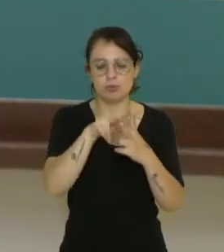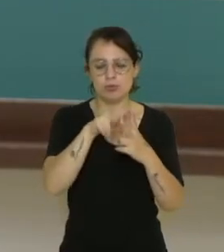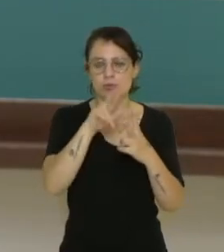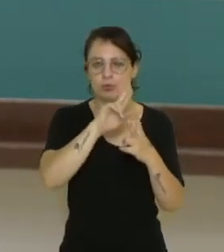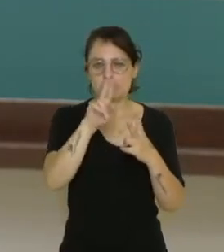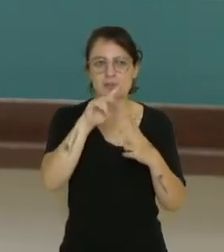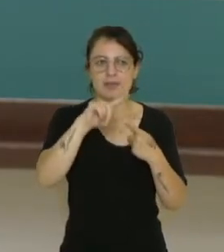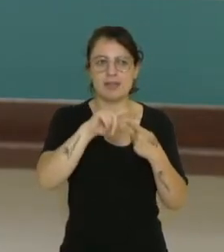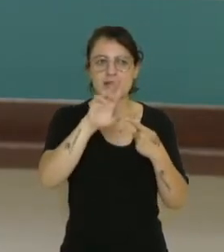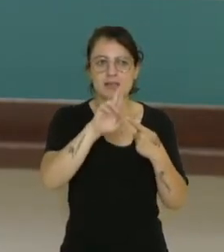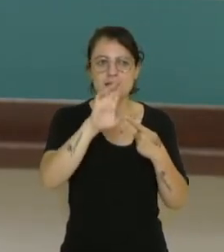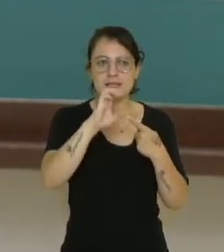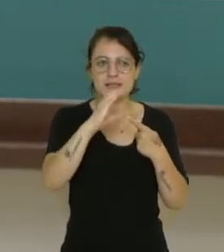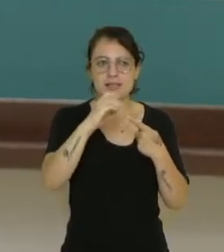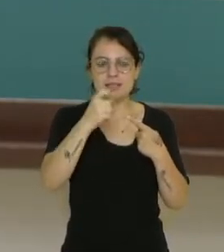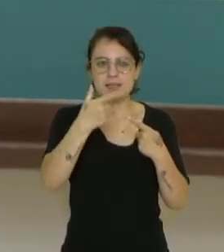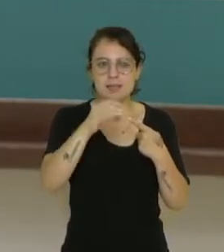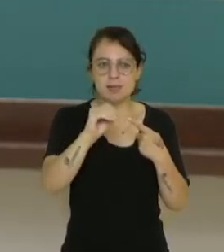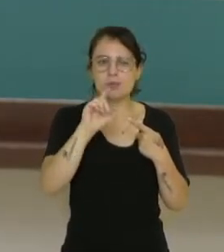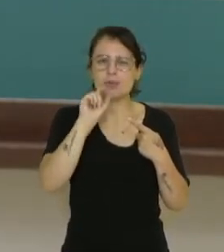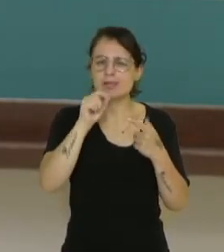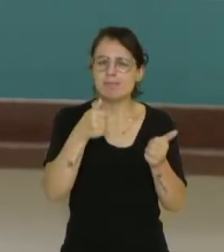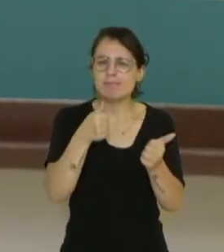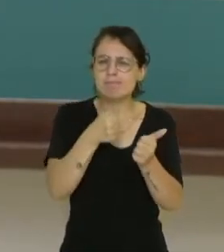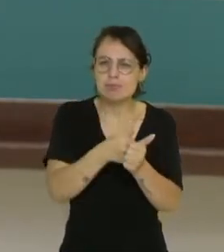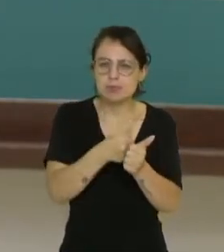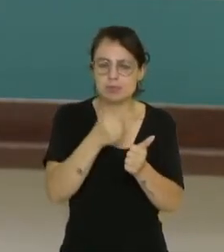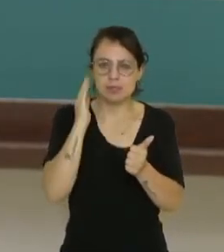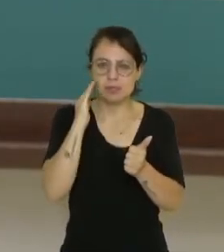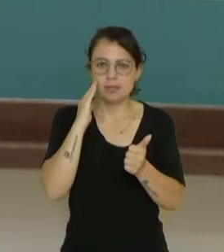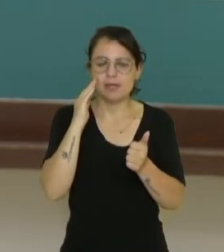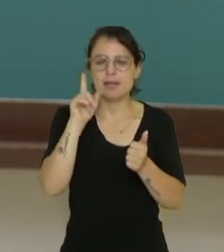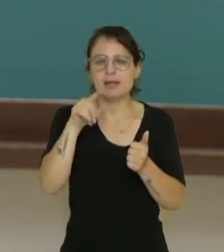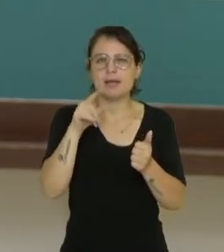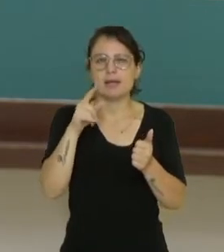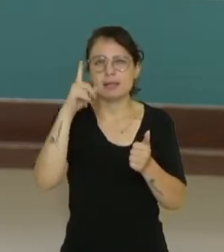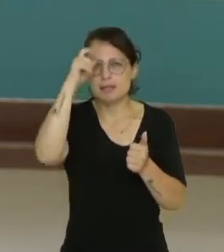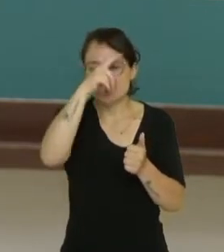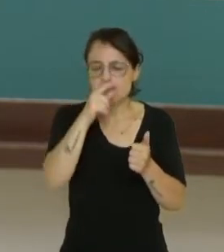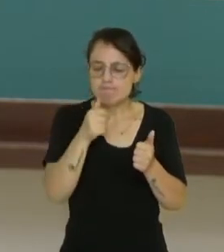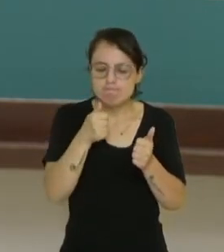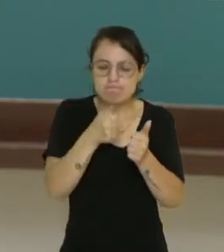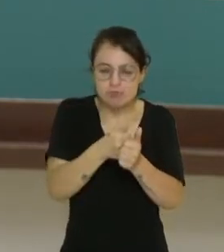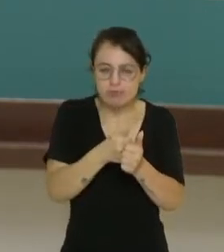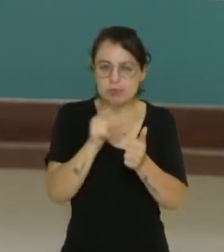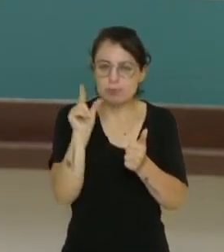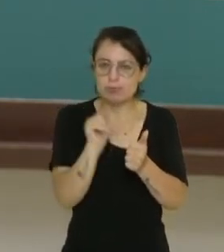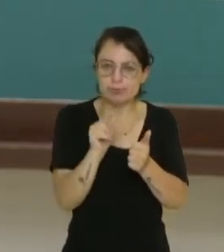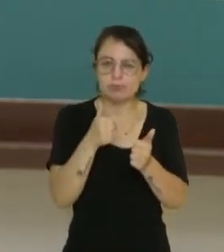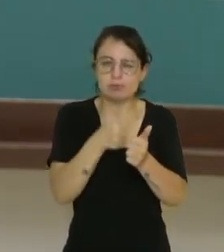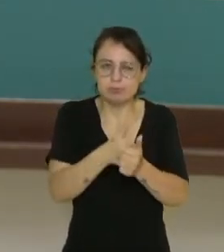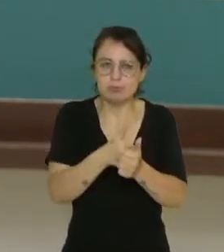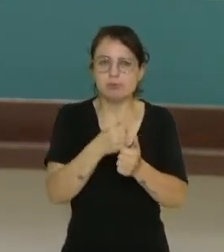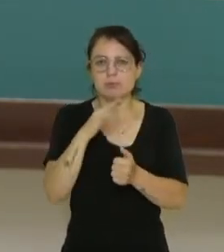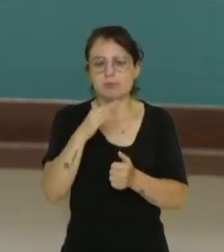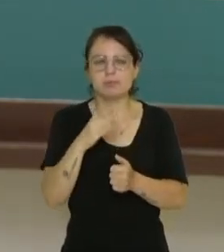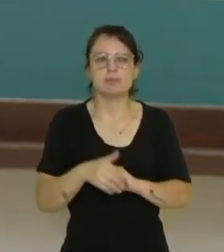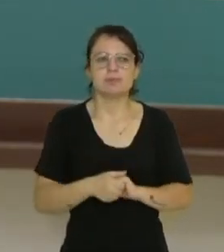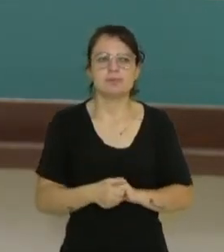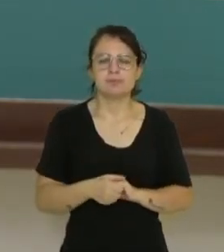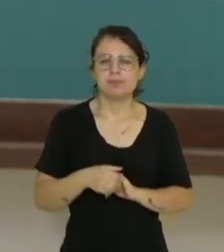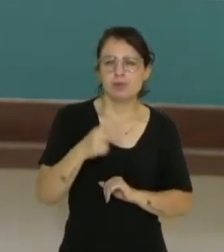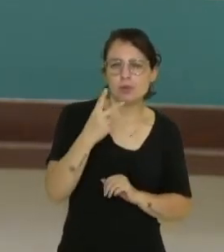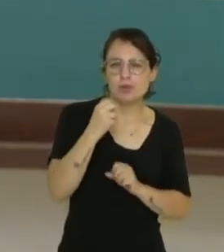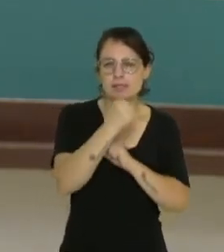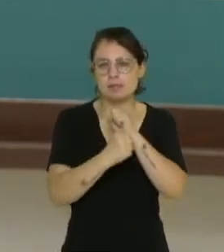O primeiro deles é recessão, onde nós vamos ter crises relativamente curtas, normalmente com menos de 3 anos, onde você